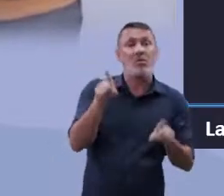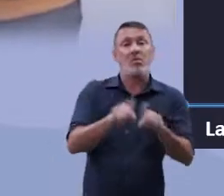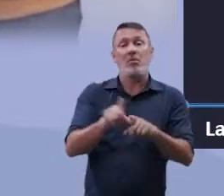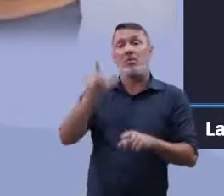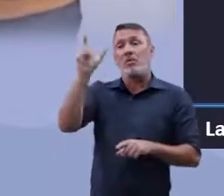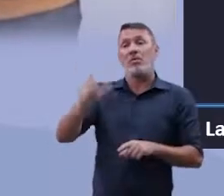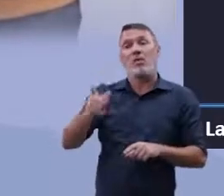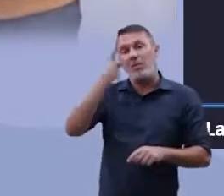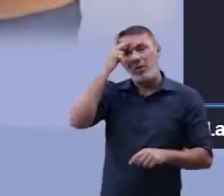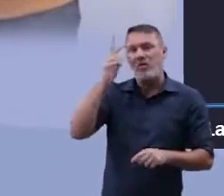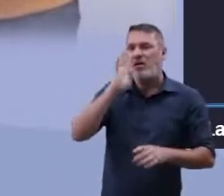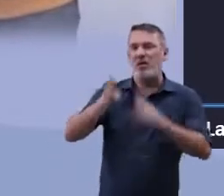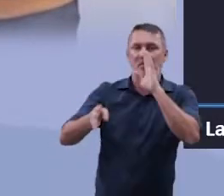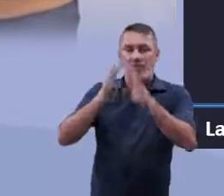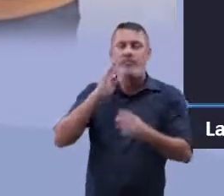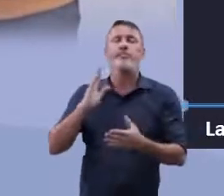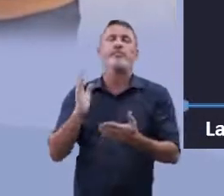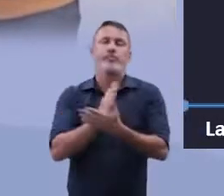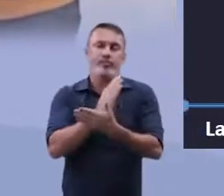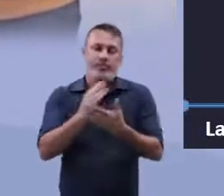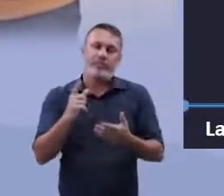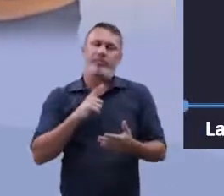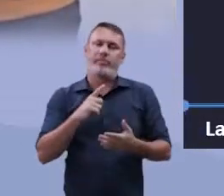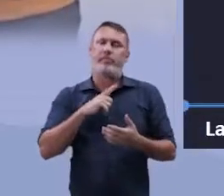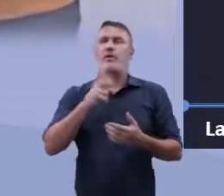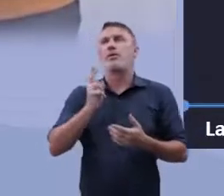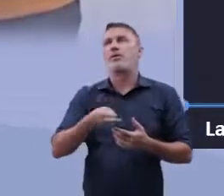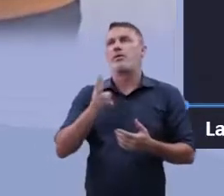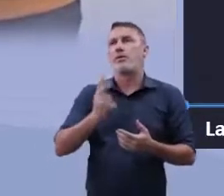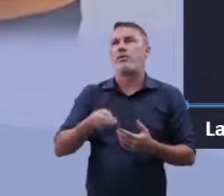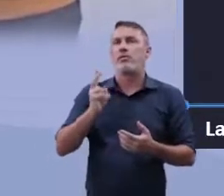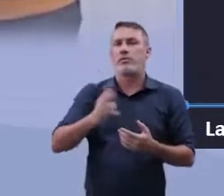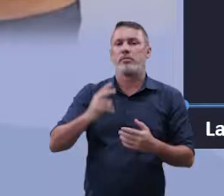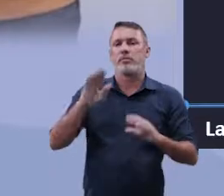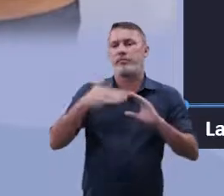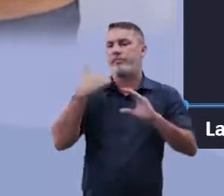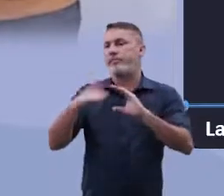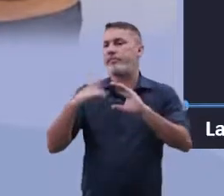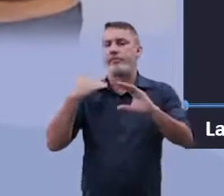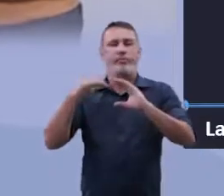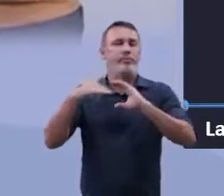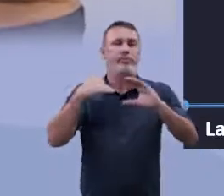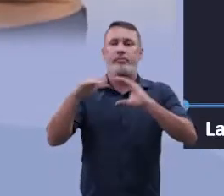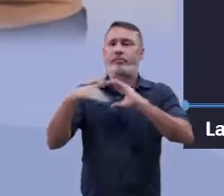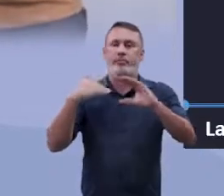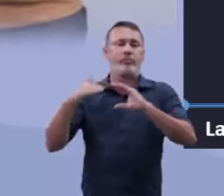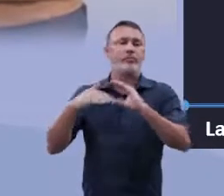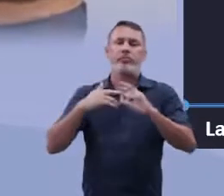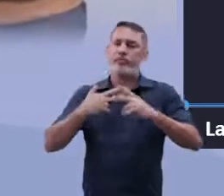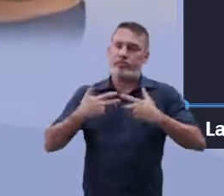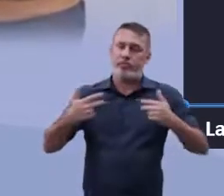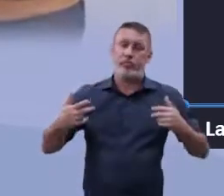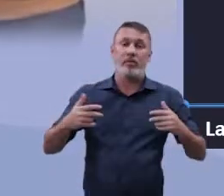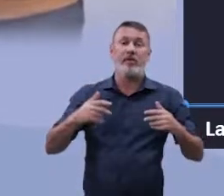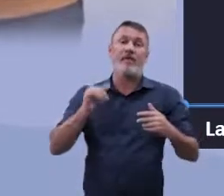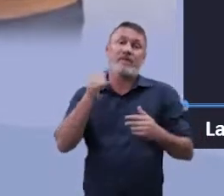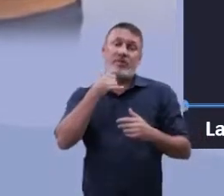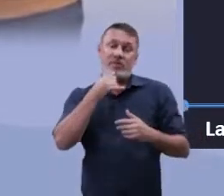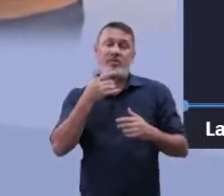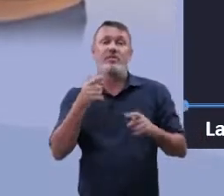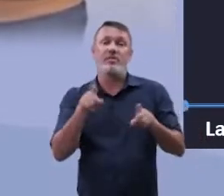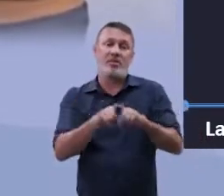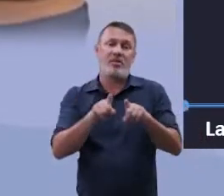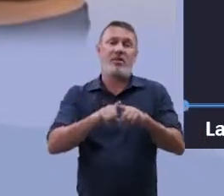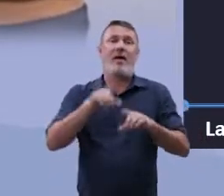figura pública. Constantemente nós recebemos, lemos e infelizmente alguns